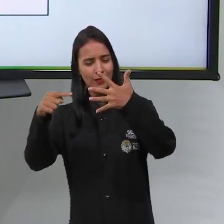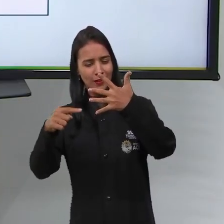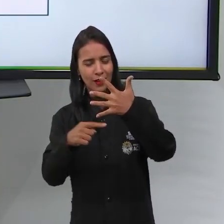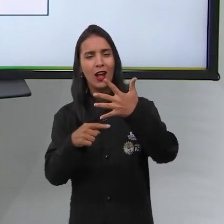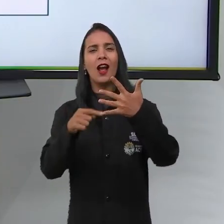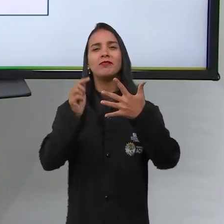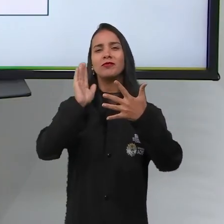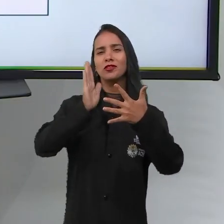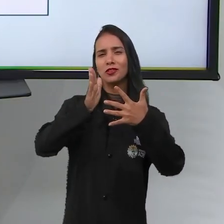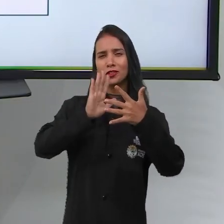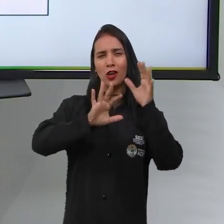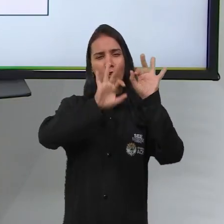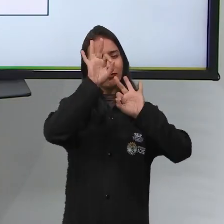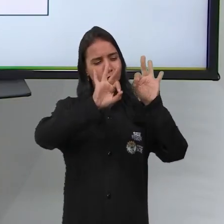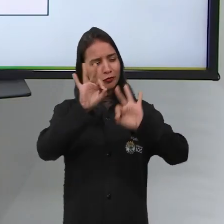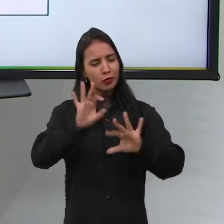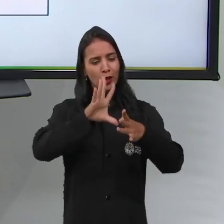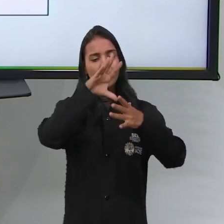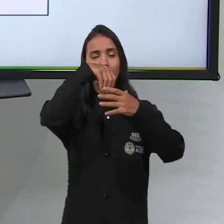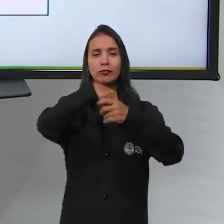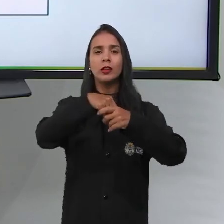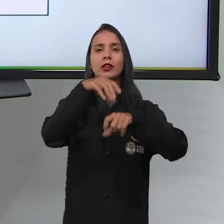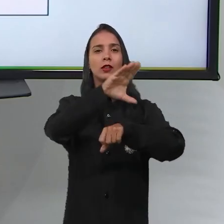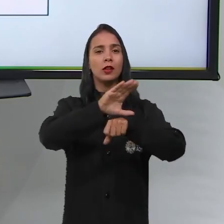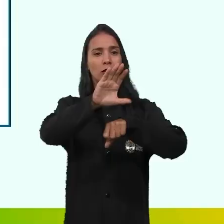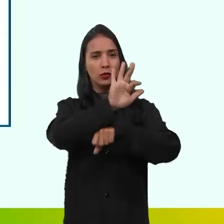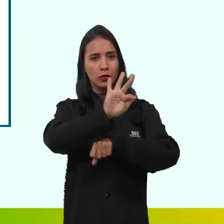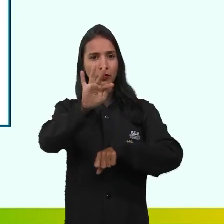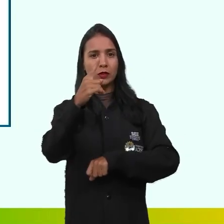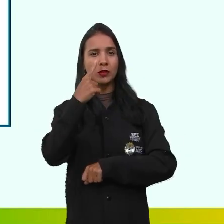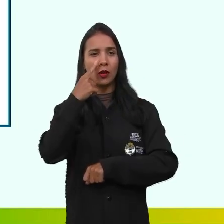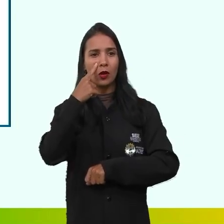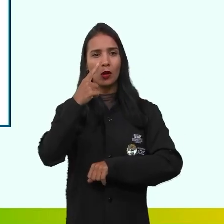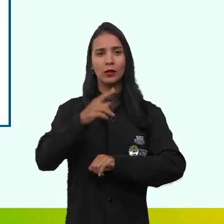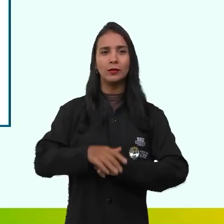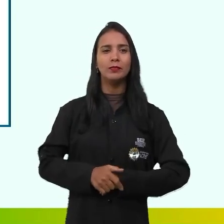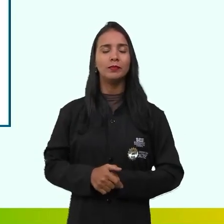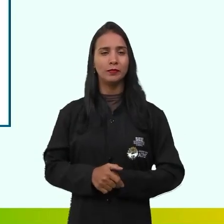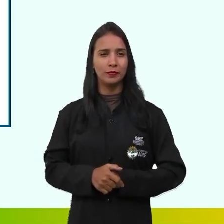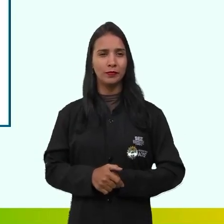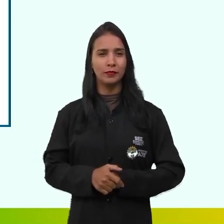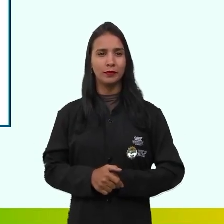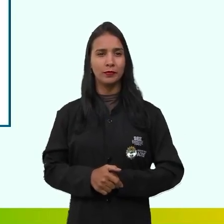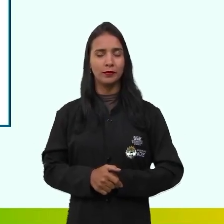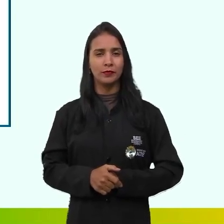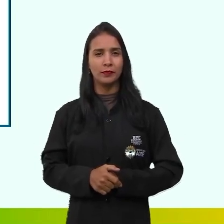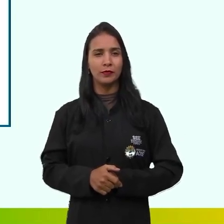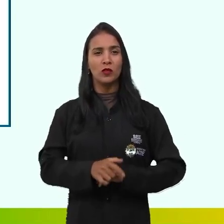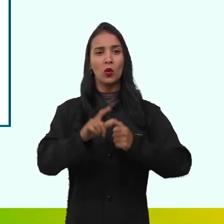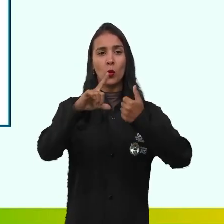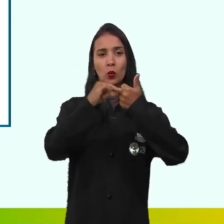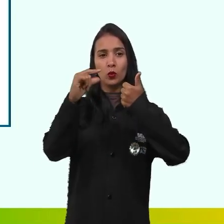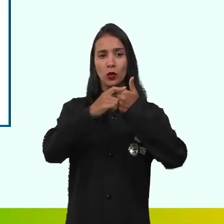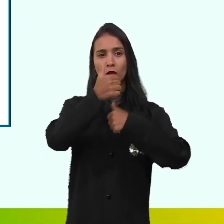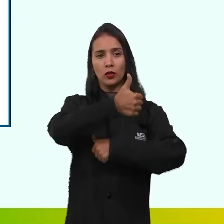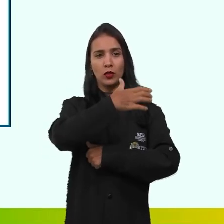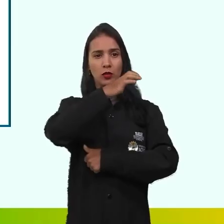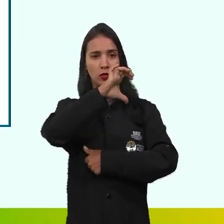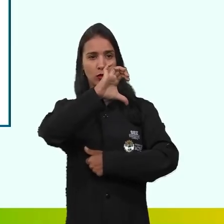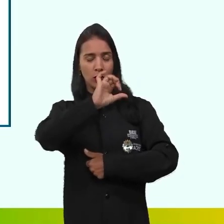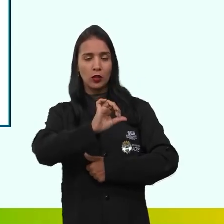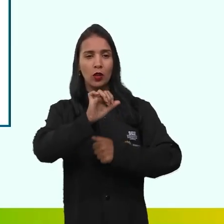aí no ordenamento jurídico, na Constituição. Quer ver? Olha aí. Primeiro, o artigo 19 da